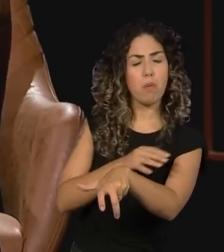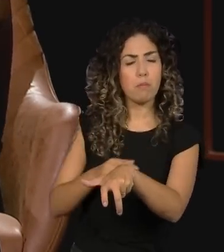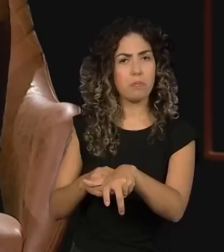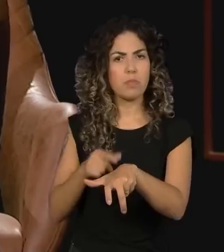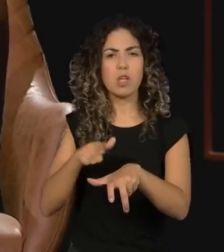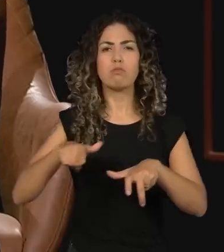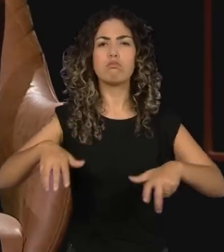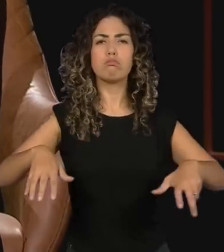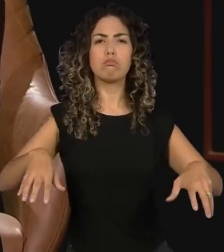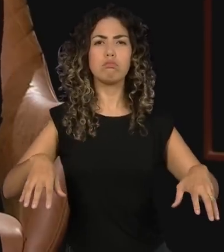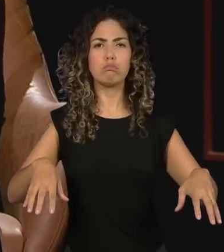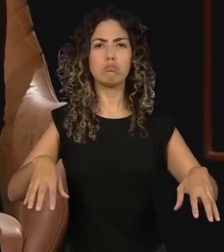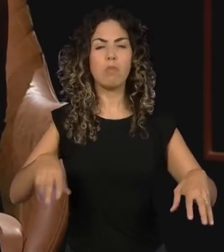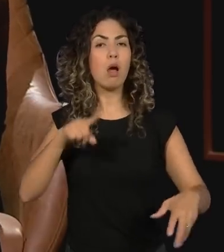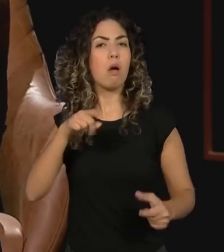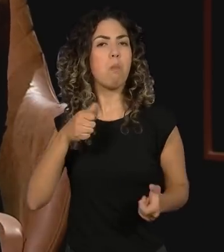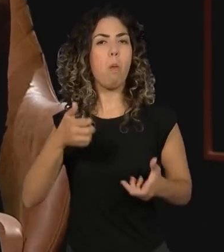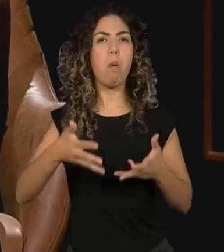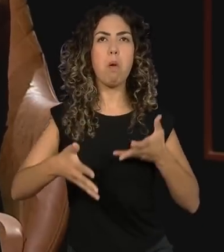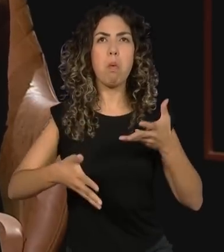não sei, a gente ficava assim, ó.